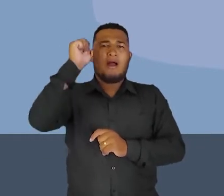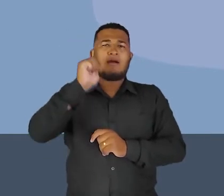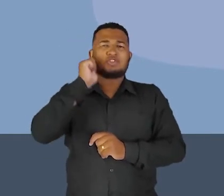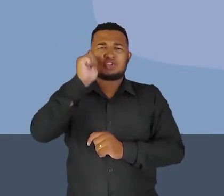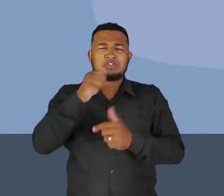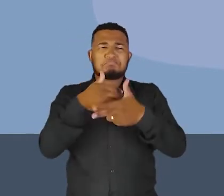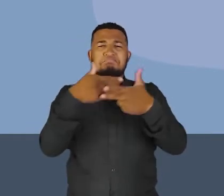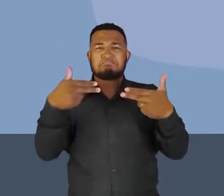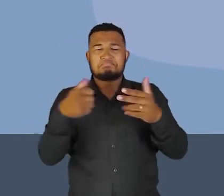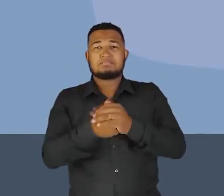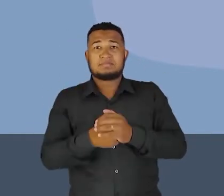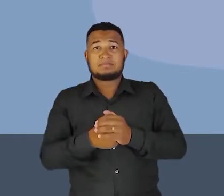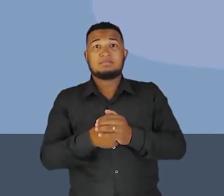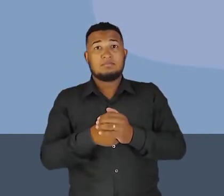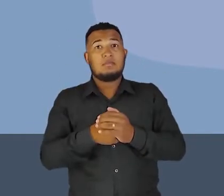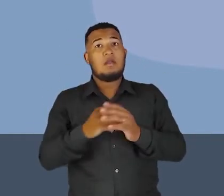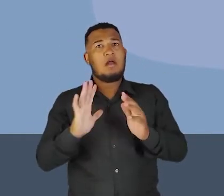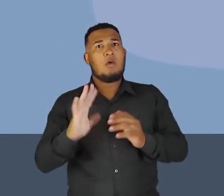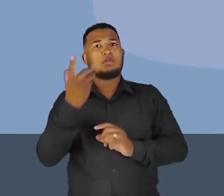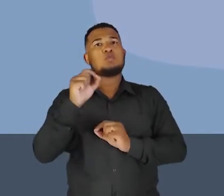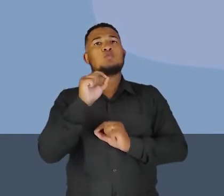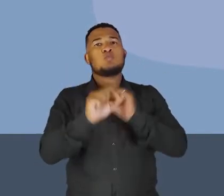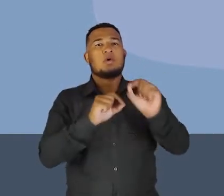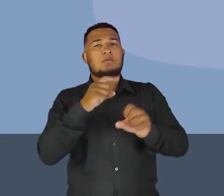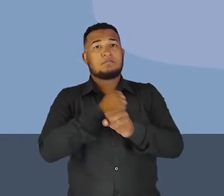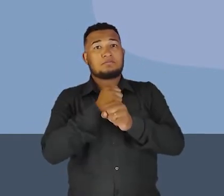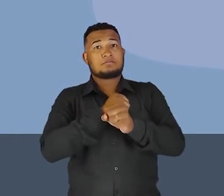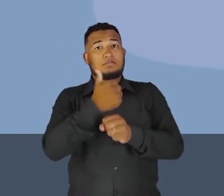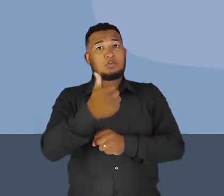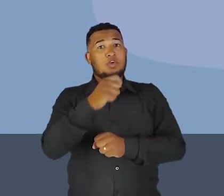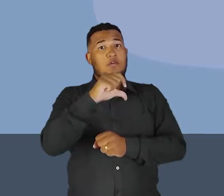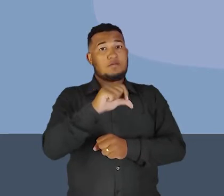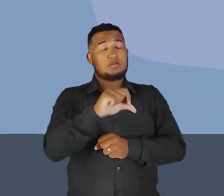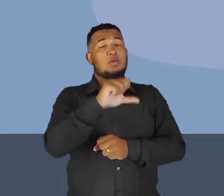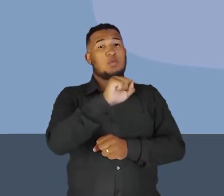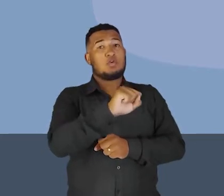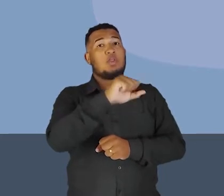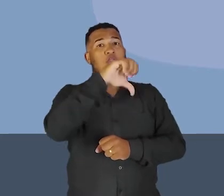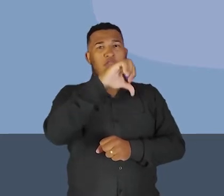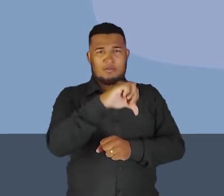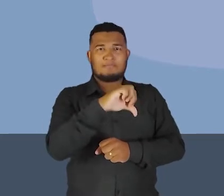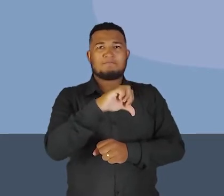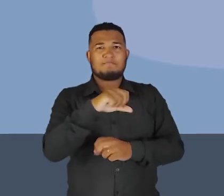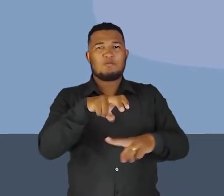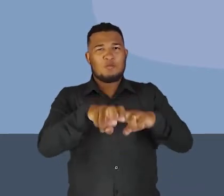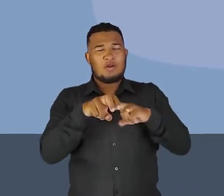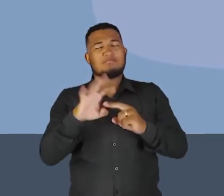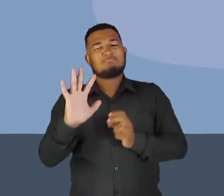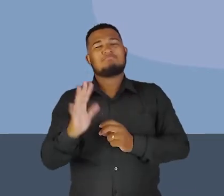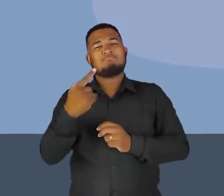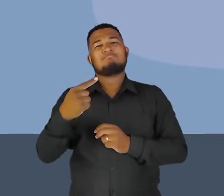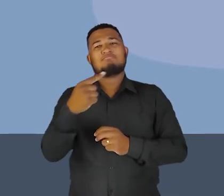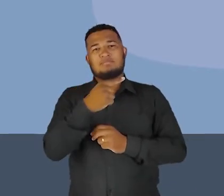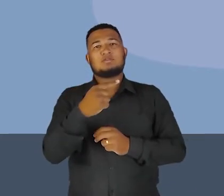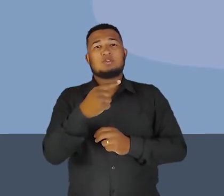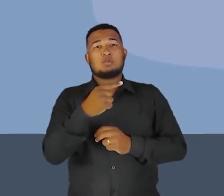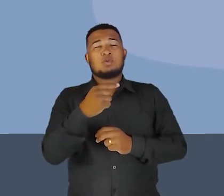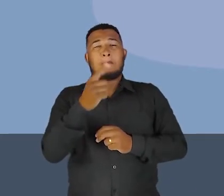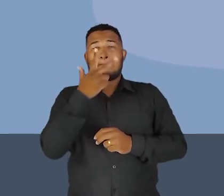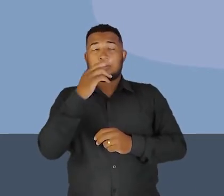processo de eleição direta só ocorreu em 1989, né? 29 anos depois da escolha do último presidente, em 3 de outubro